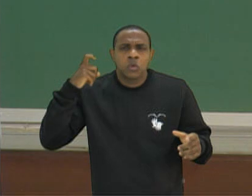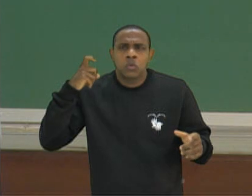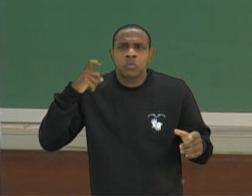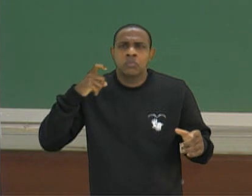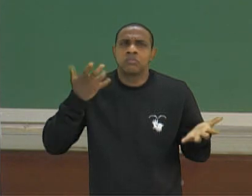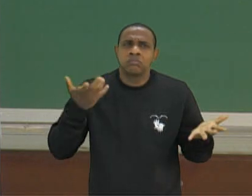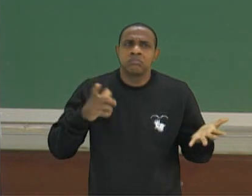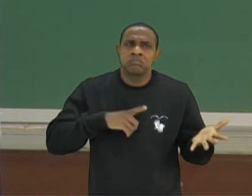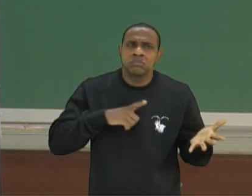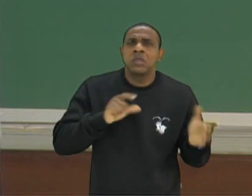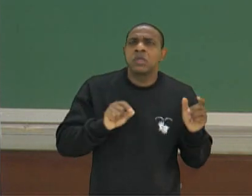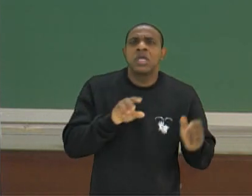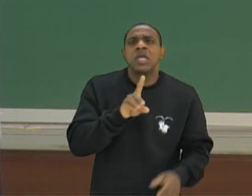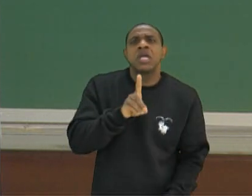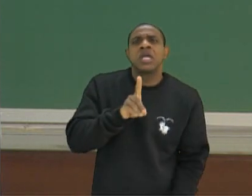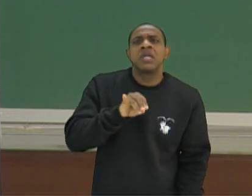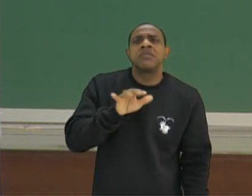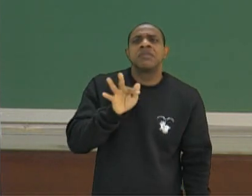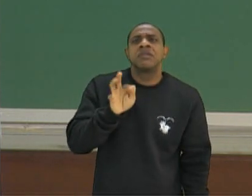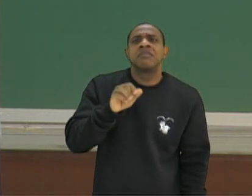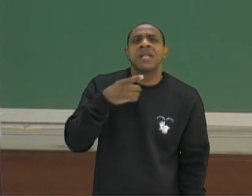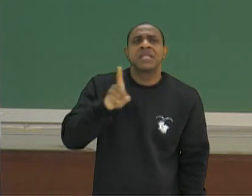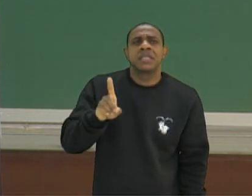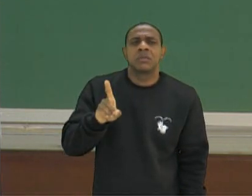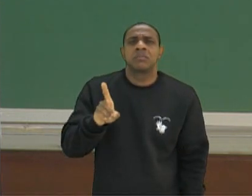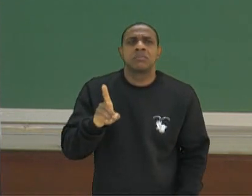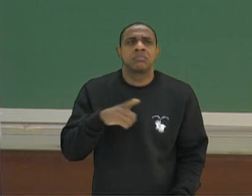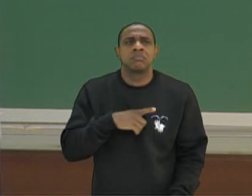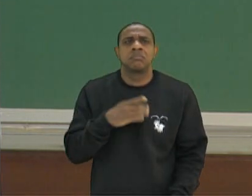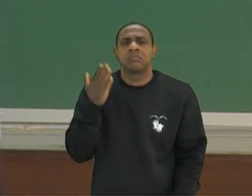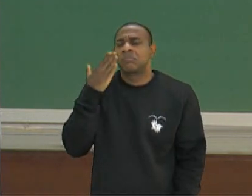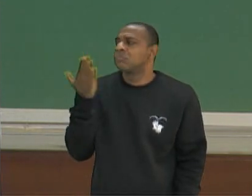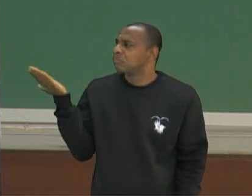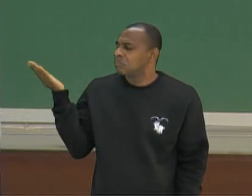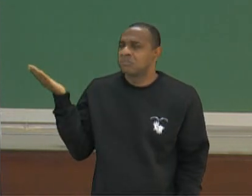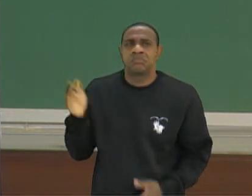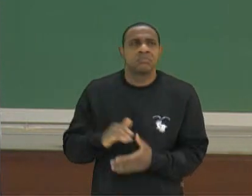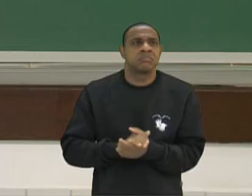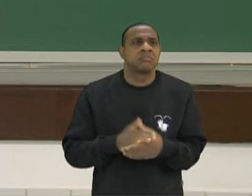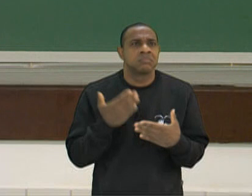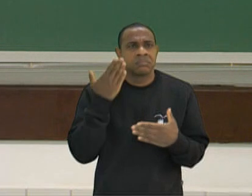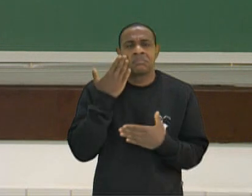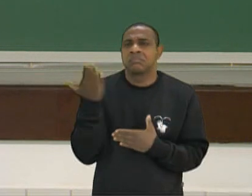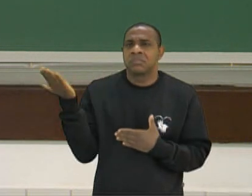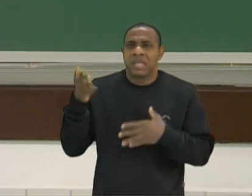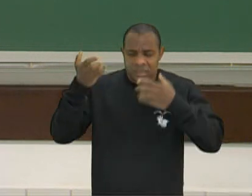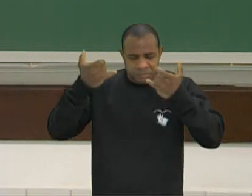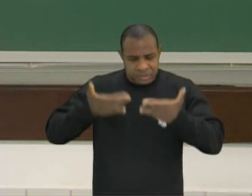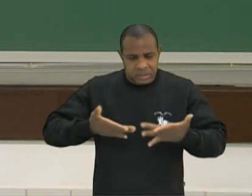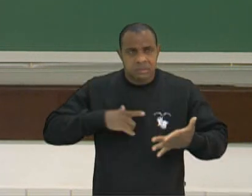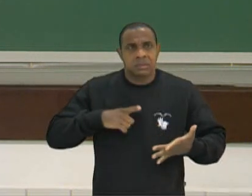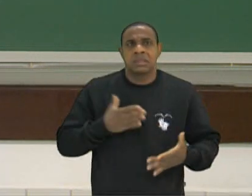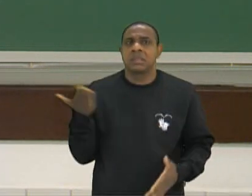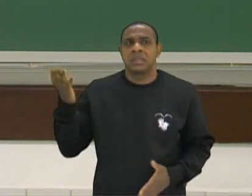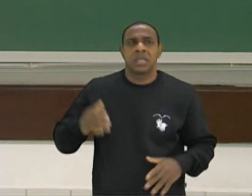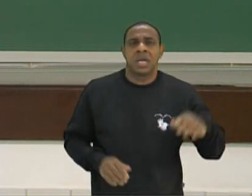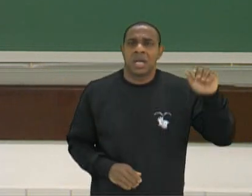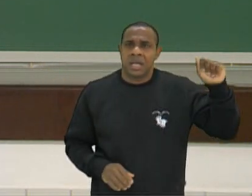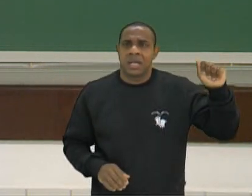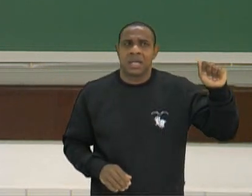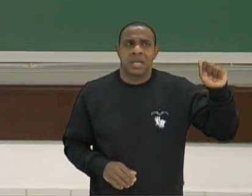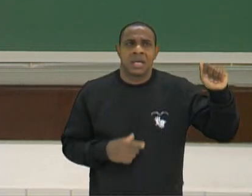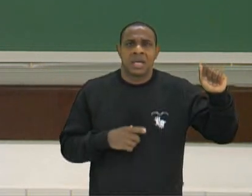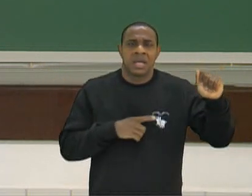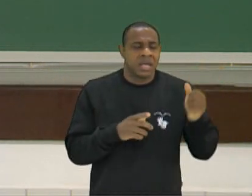não devido ao seu comprimento de onda ser pequeno comparado ao tamanho do muro. Gente, perfeito, é essa a explicação que temos como correspondência. A